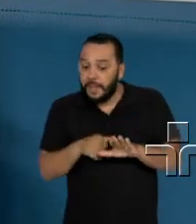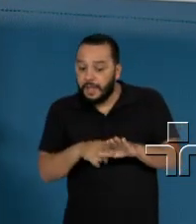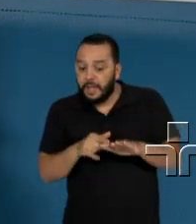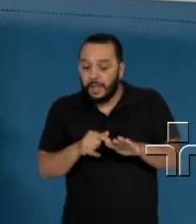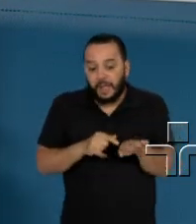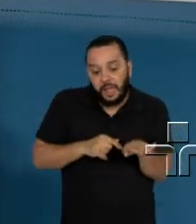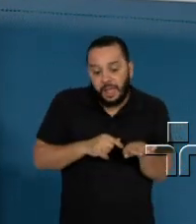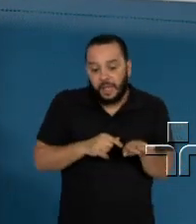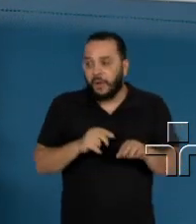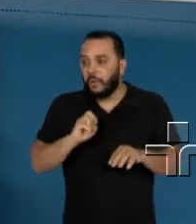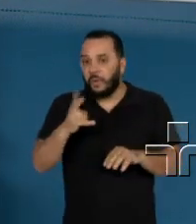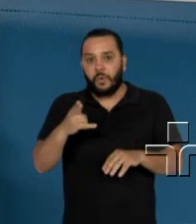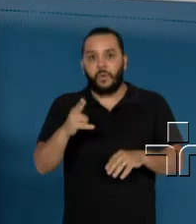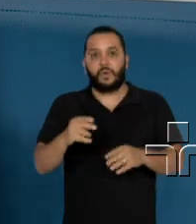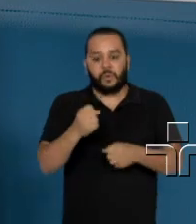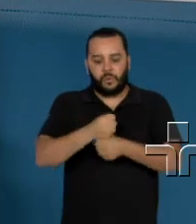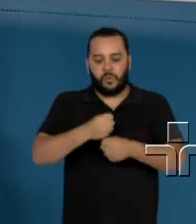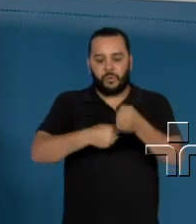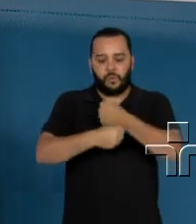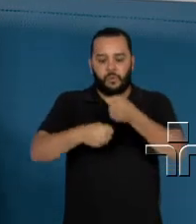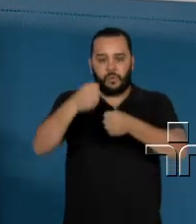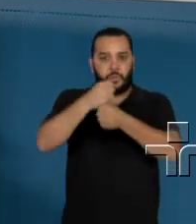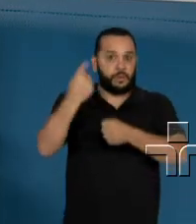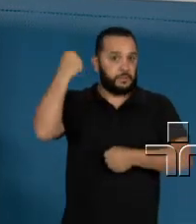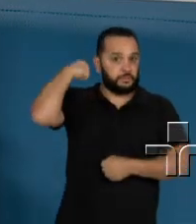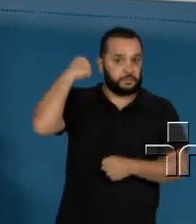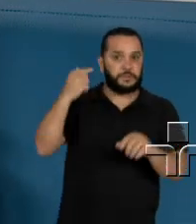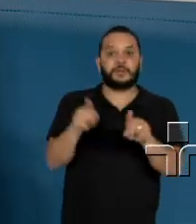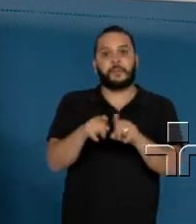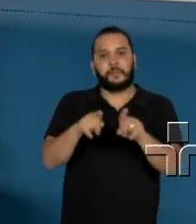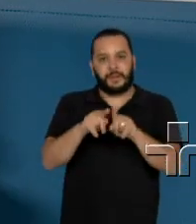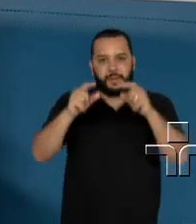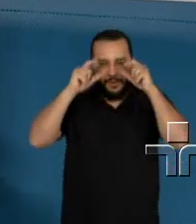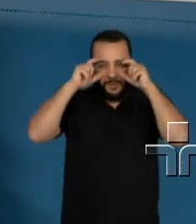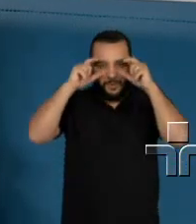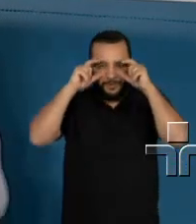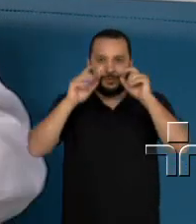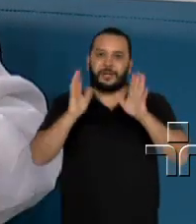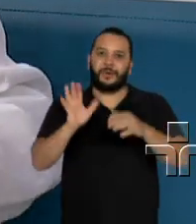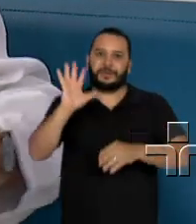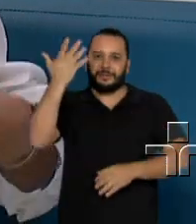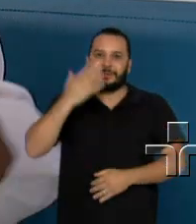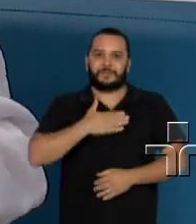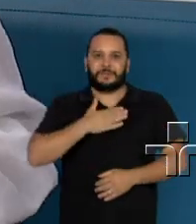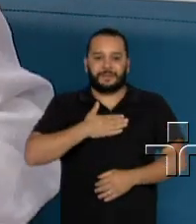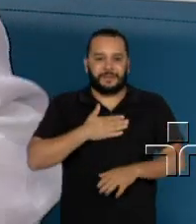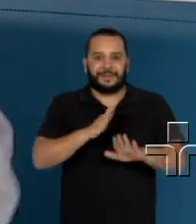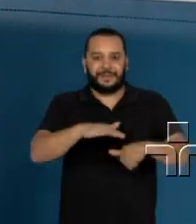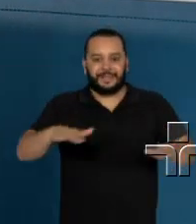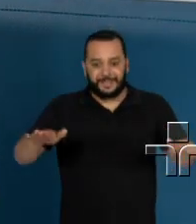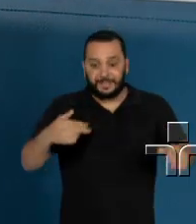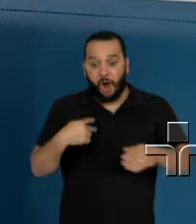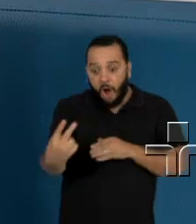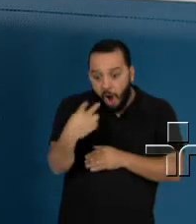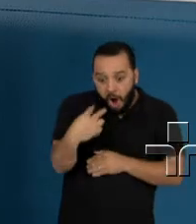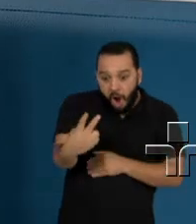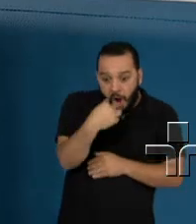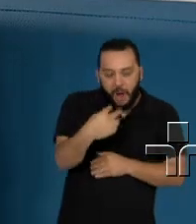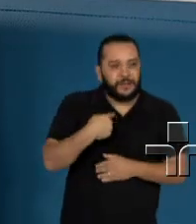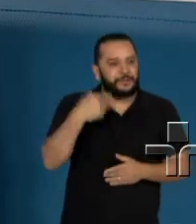até em questão de visão óculos que já aconteceu comigo de crianças que não estava enxergando